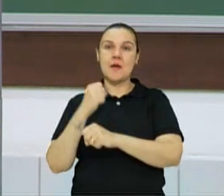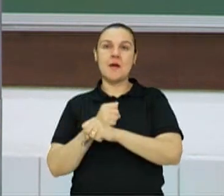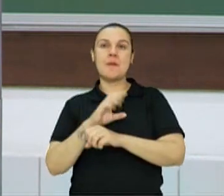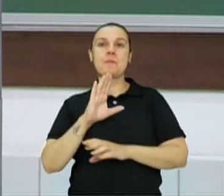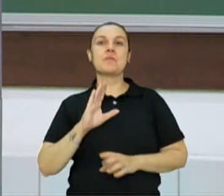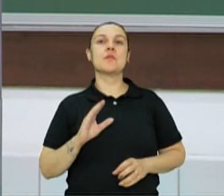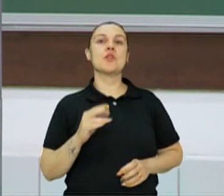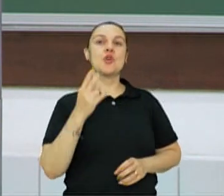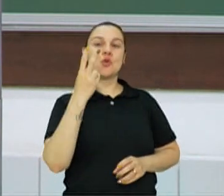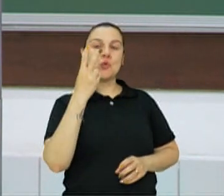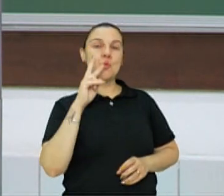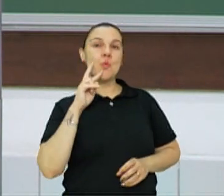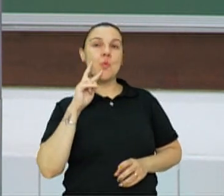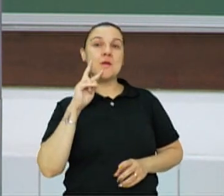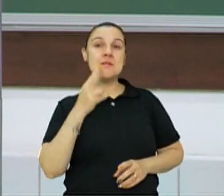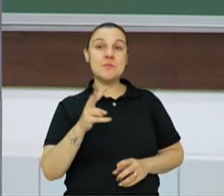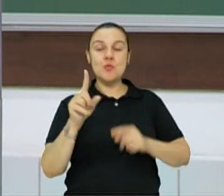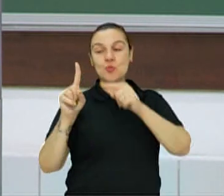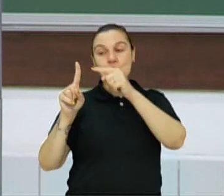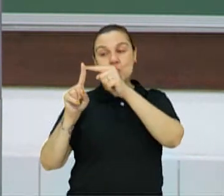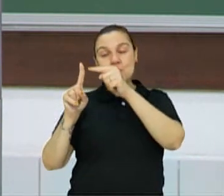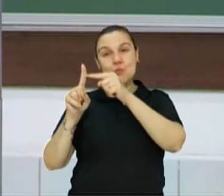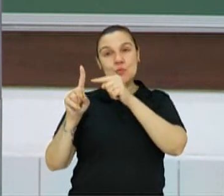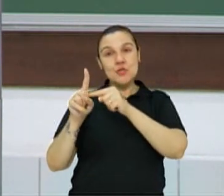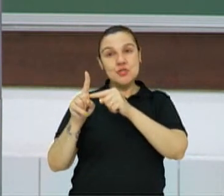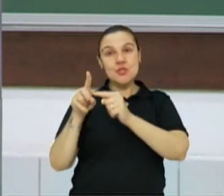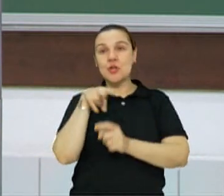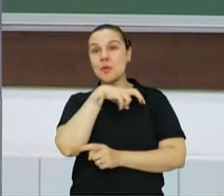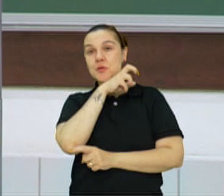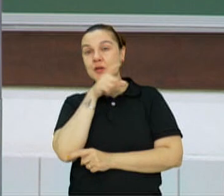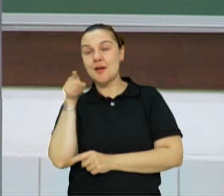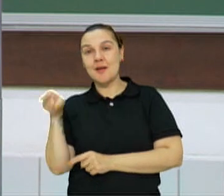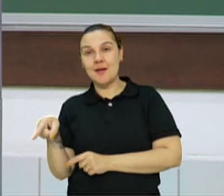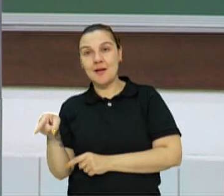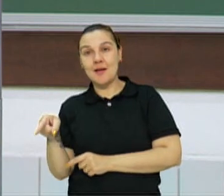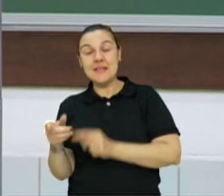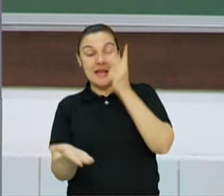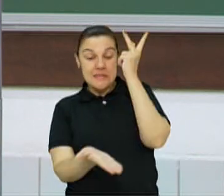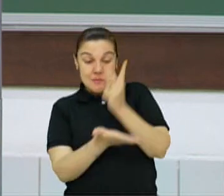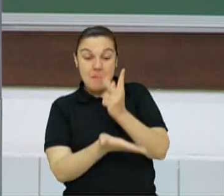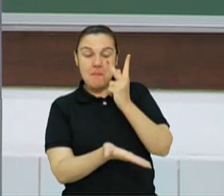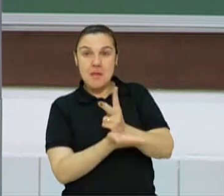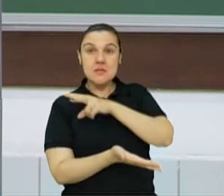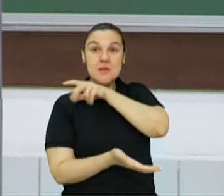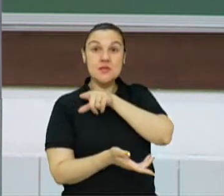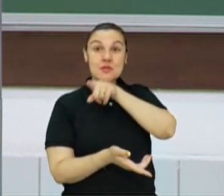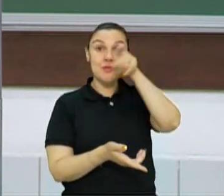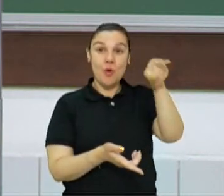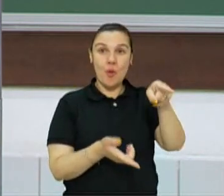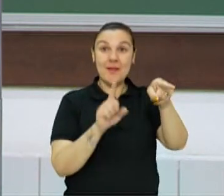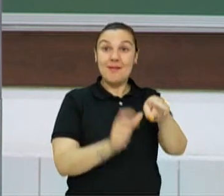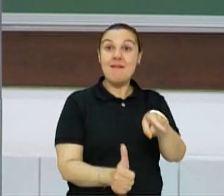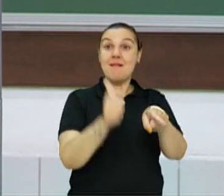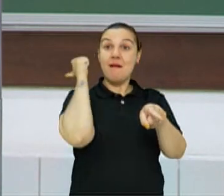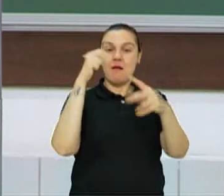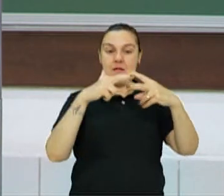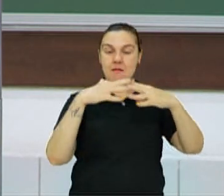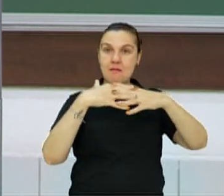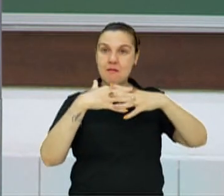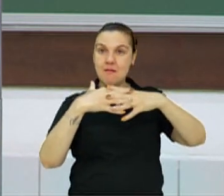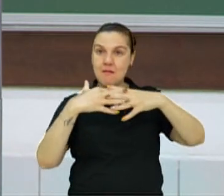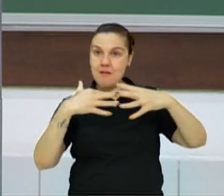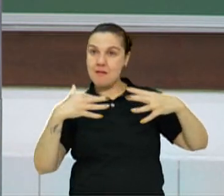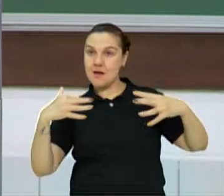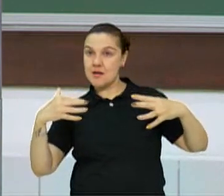de 2.000 espécies de jararaca. Aquelas mesmas jararacas, deveriam ser aquelas mesmas jararacas formadas há